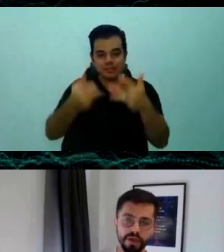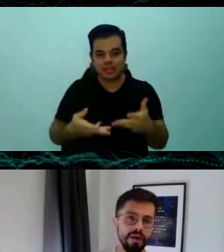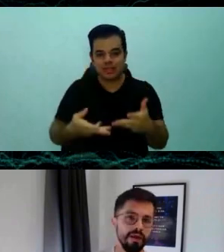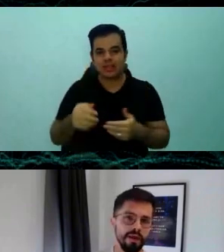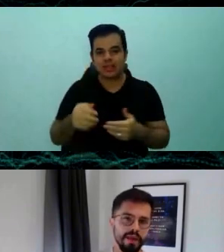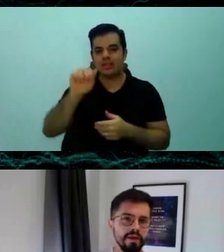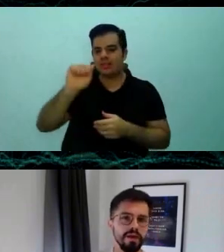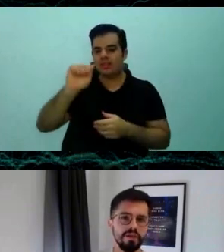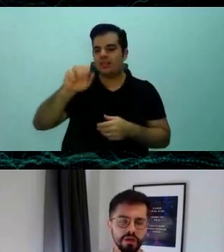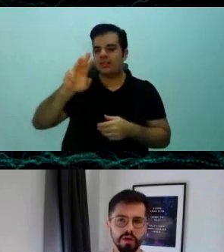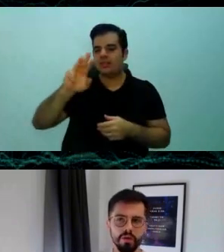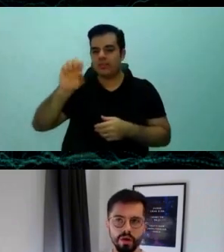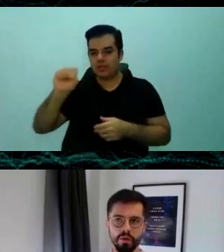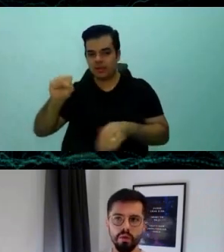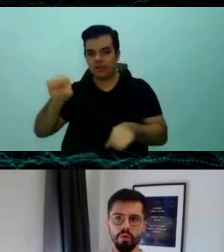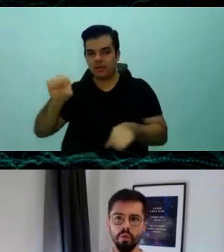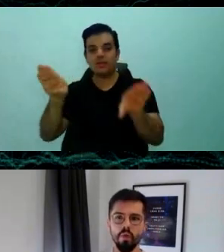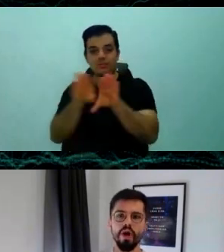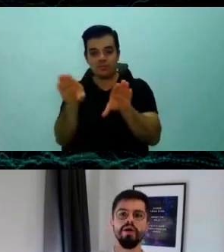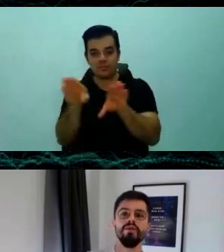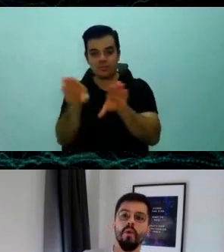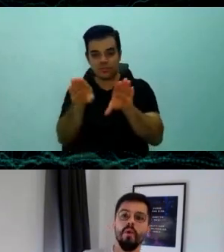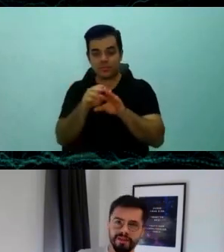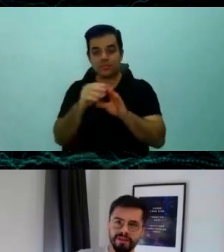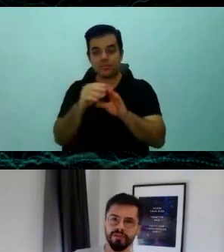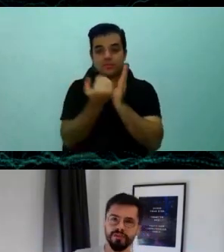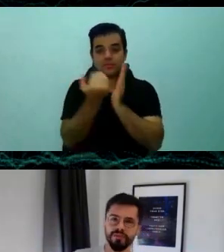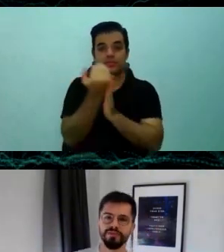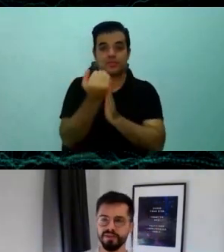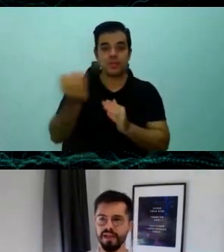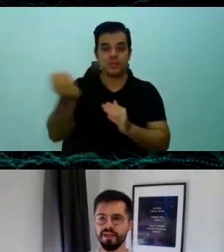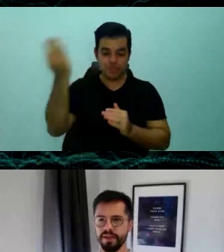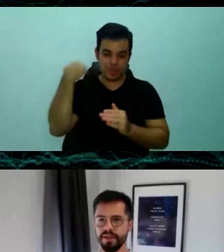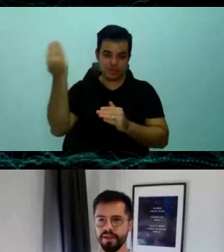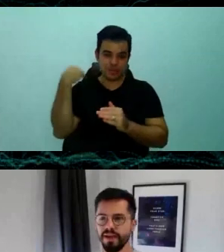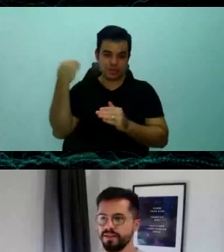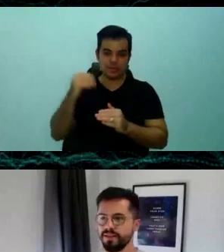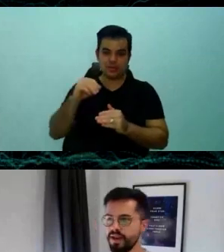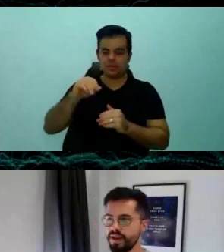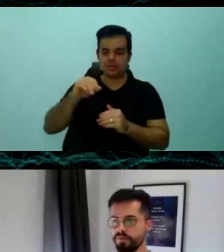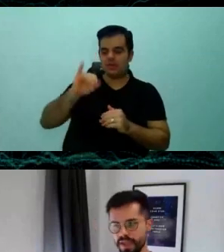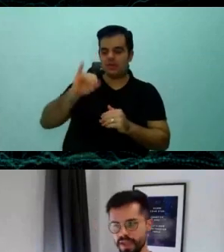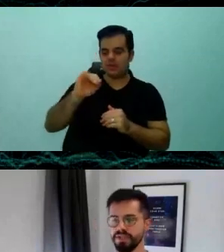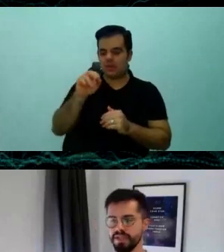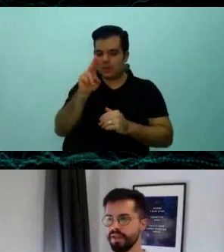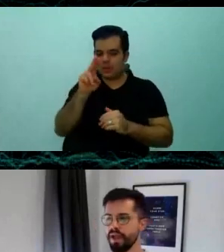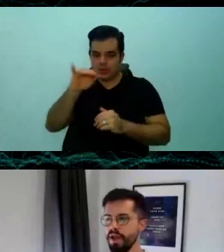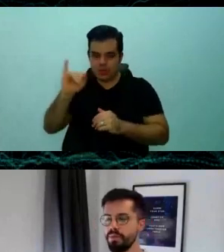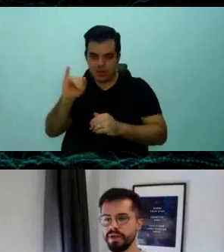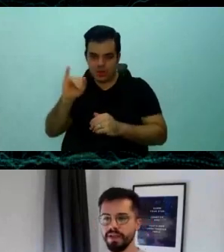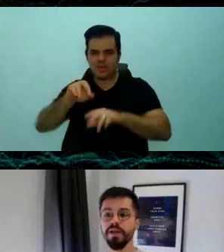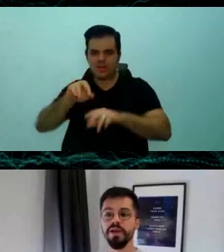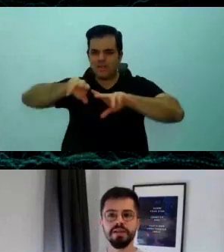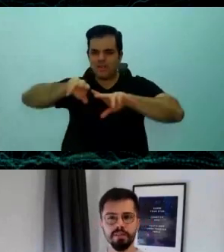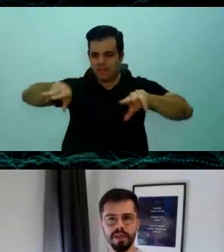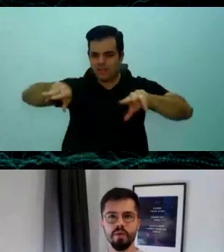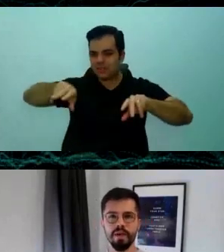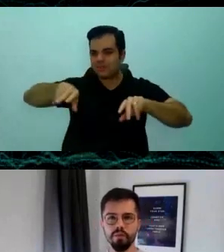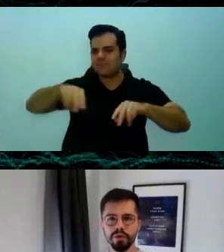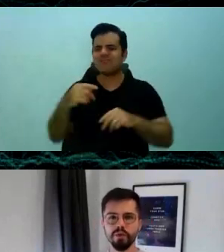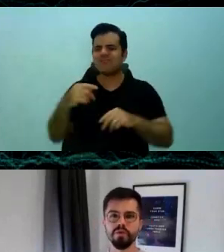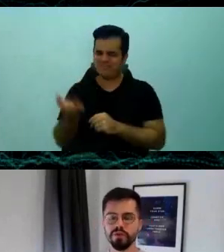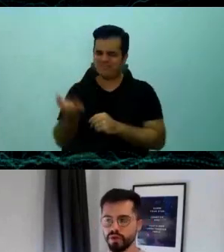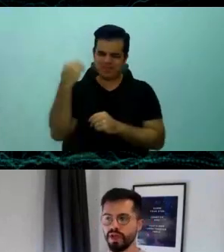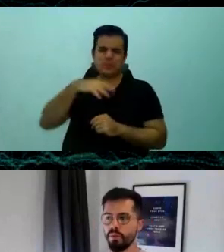ET Ele tem ele tinha o aí uai do browser dele na interface dele era bem ruinzinho naquela época né